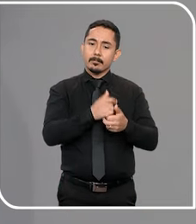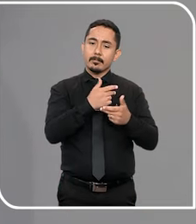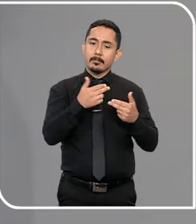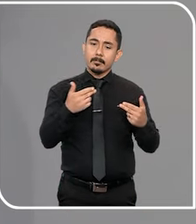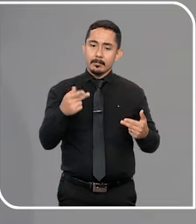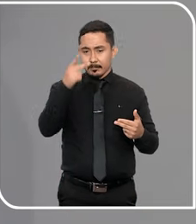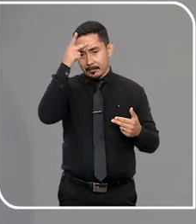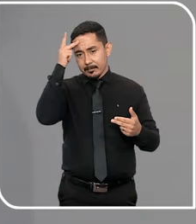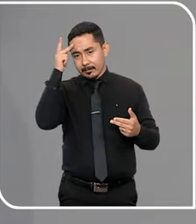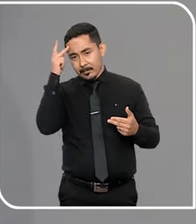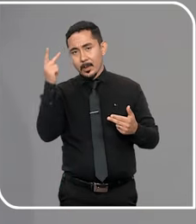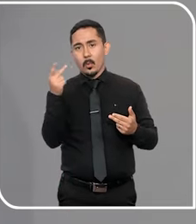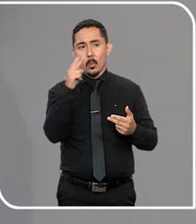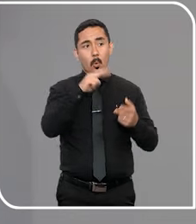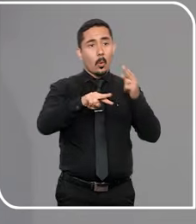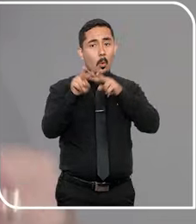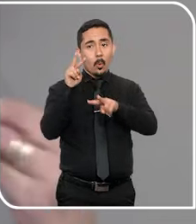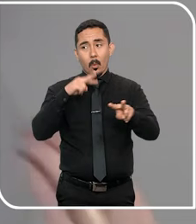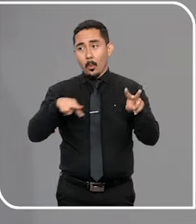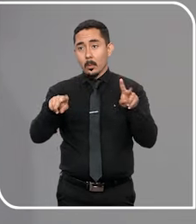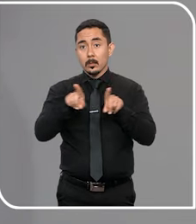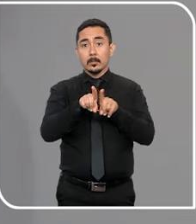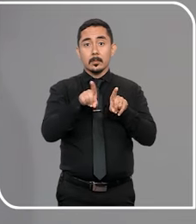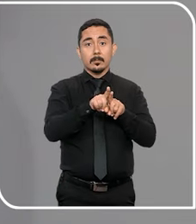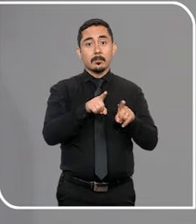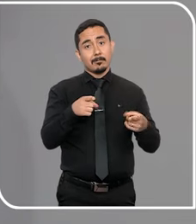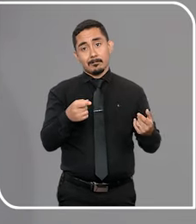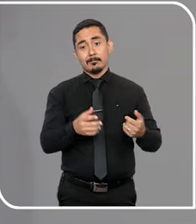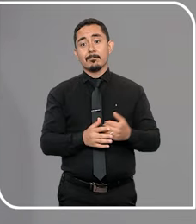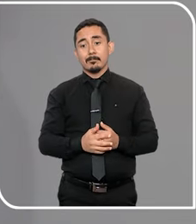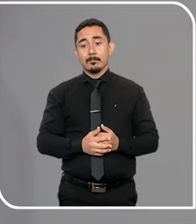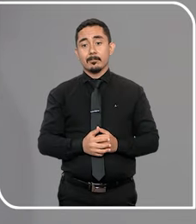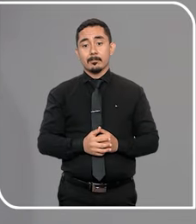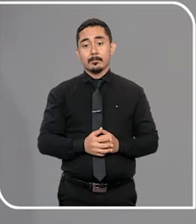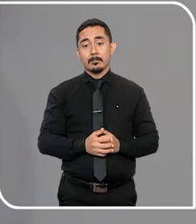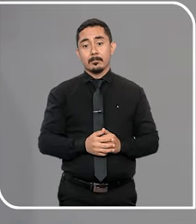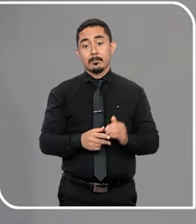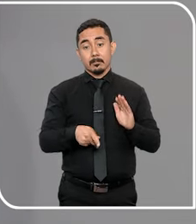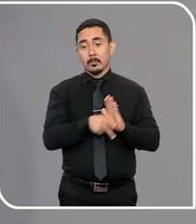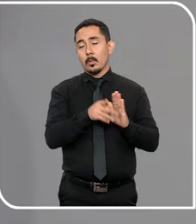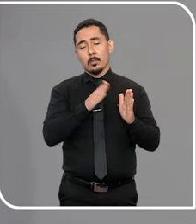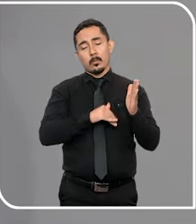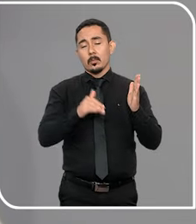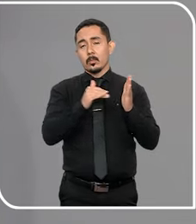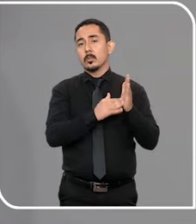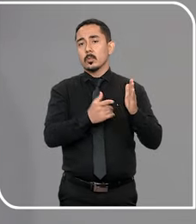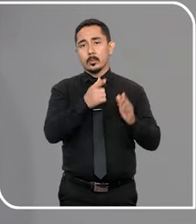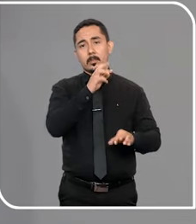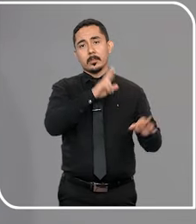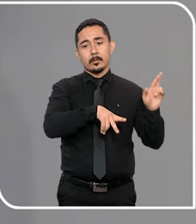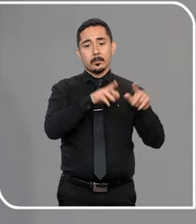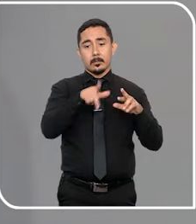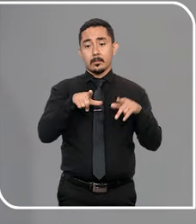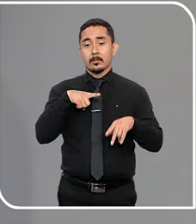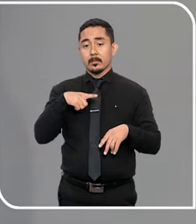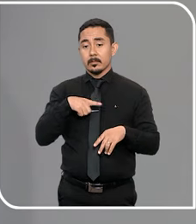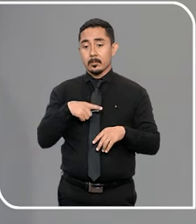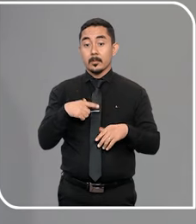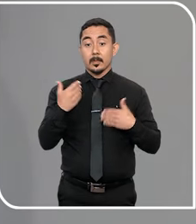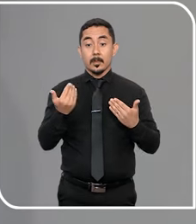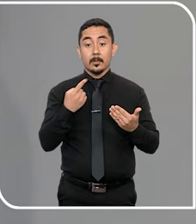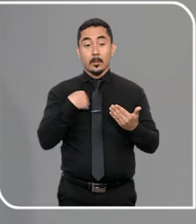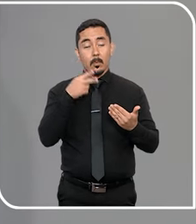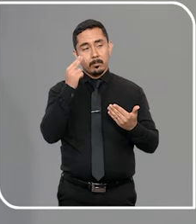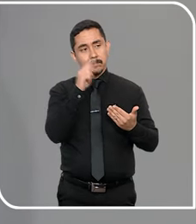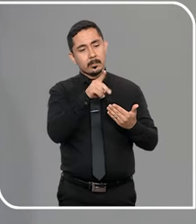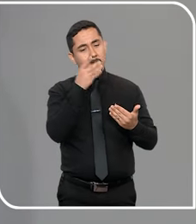cumprimenta sabe gente as pessoas como olha as pessoas como lida com as pessoas né na sua Total diversidade